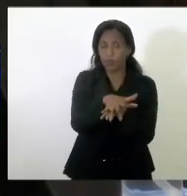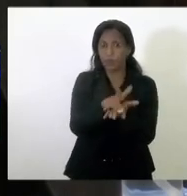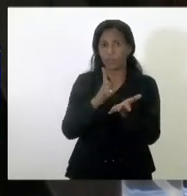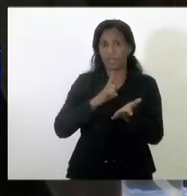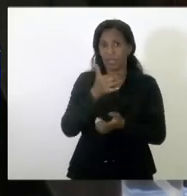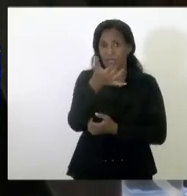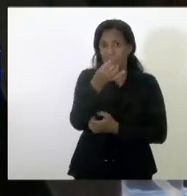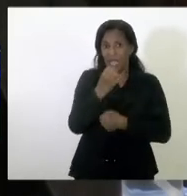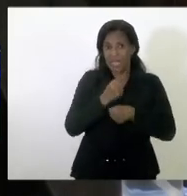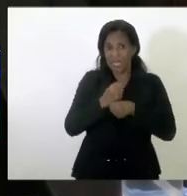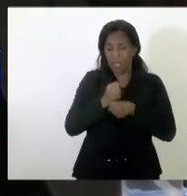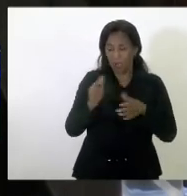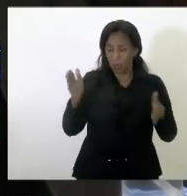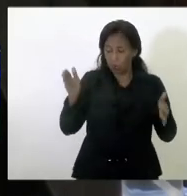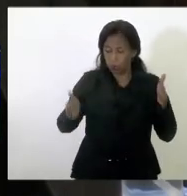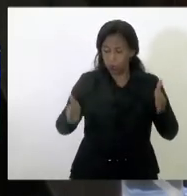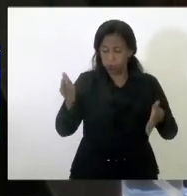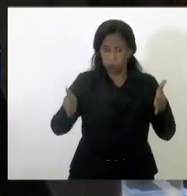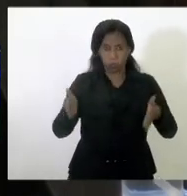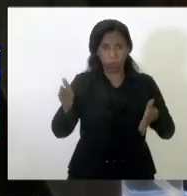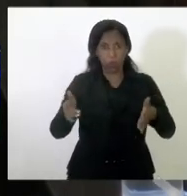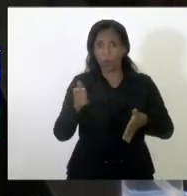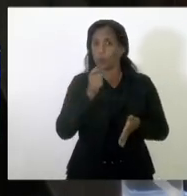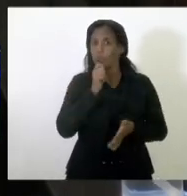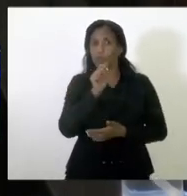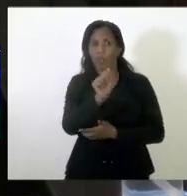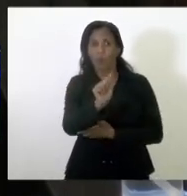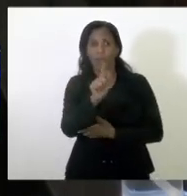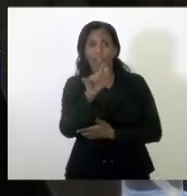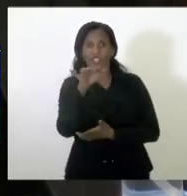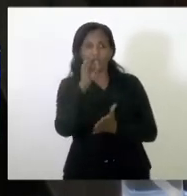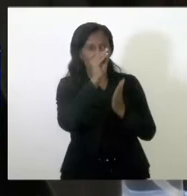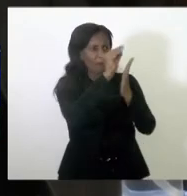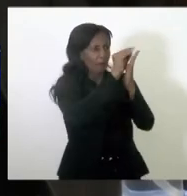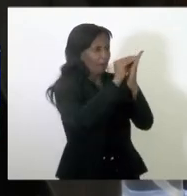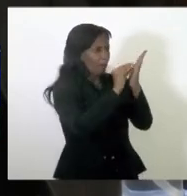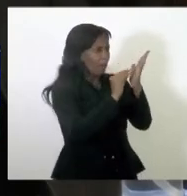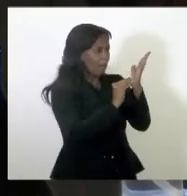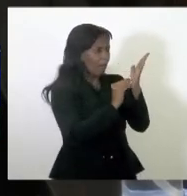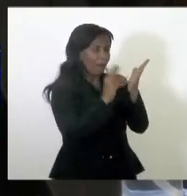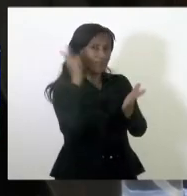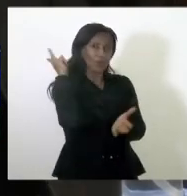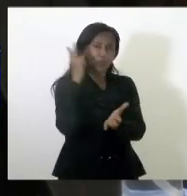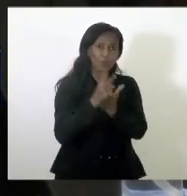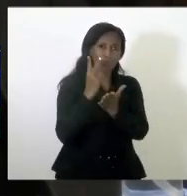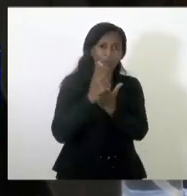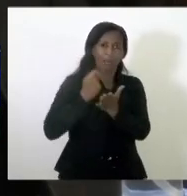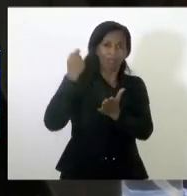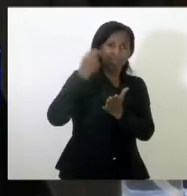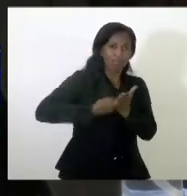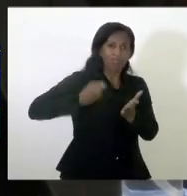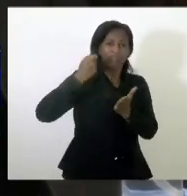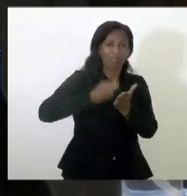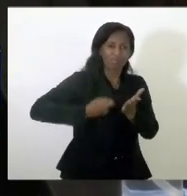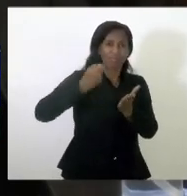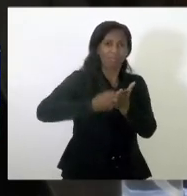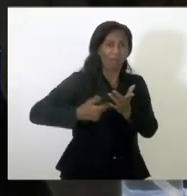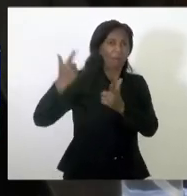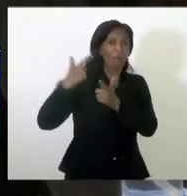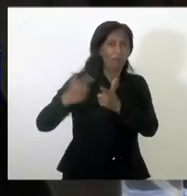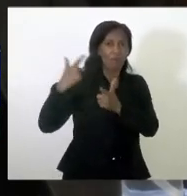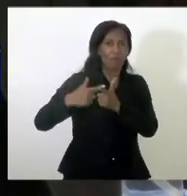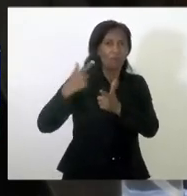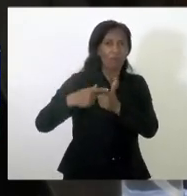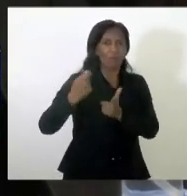de 10 anos sem ter formulado uma agenda de desenvolvimento e continuarmos enfrentando apertos e gargalos fiscais.